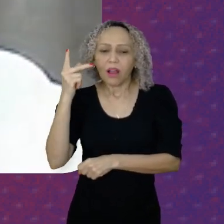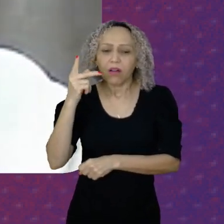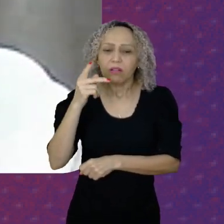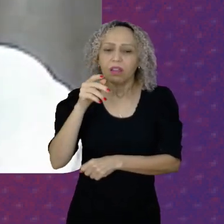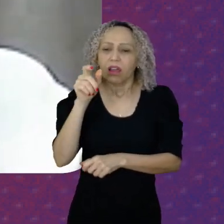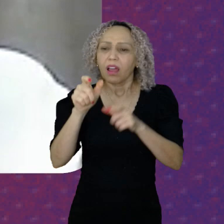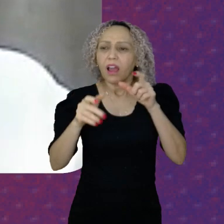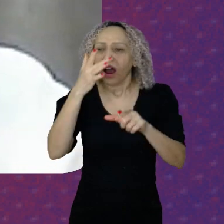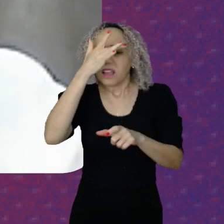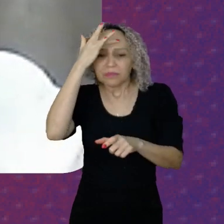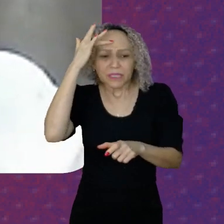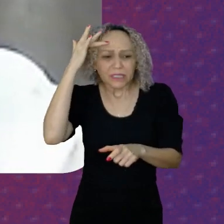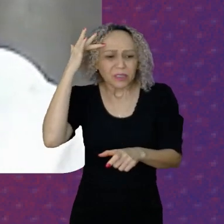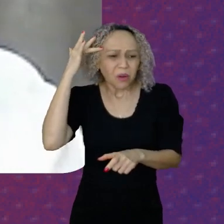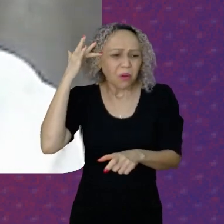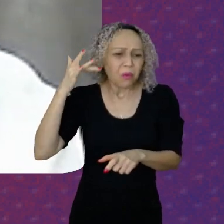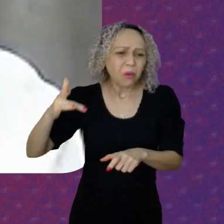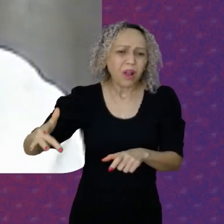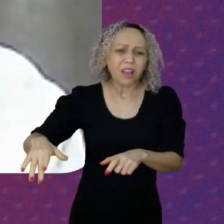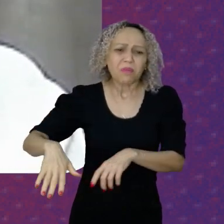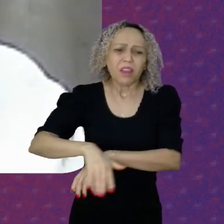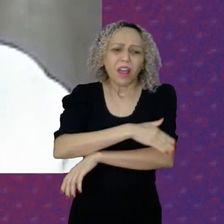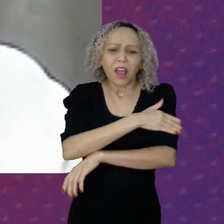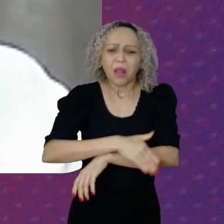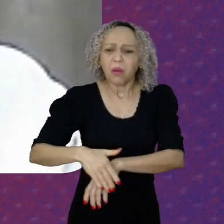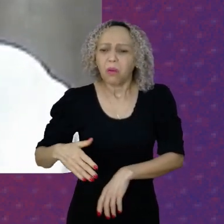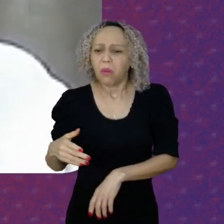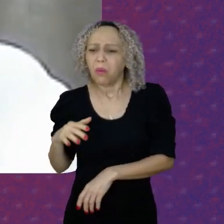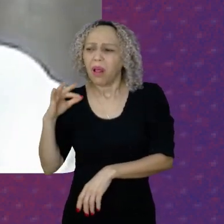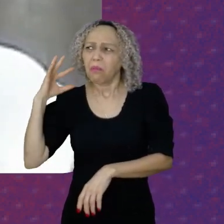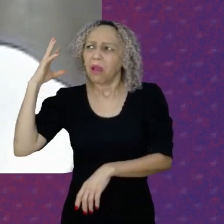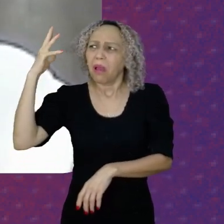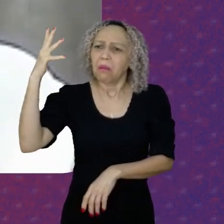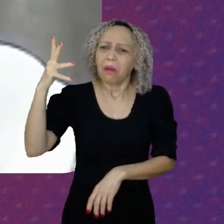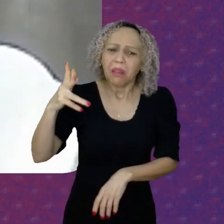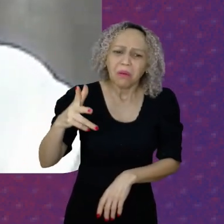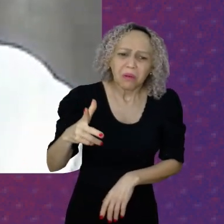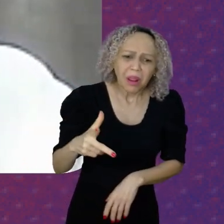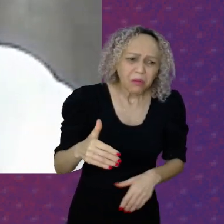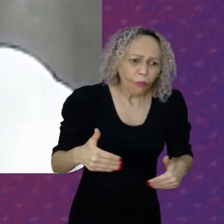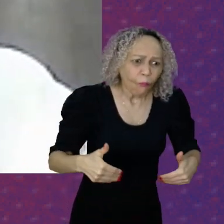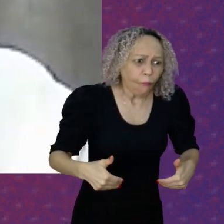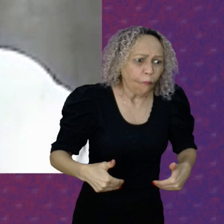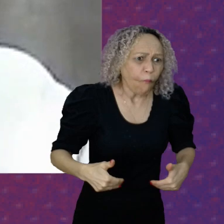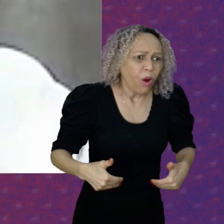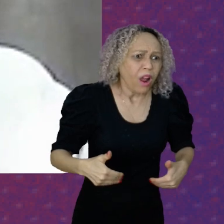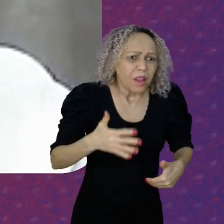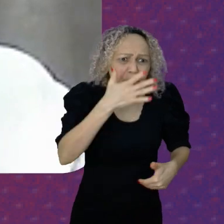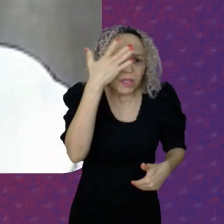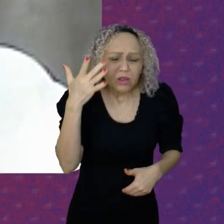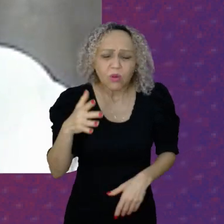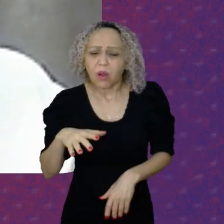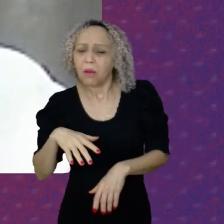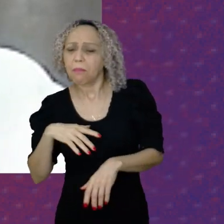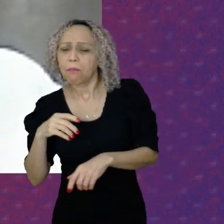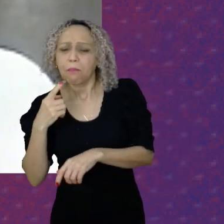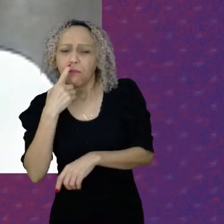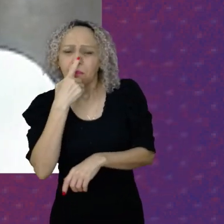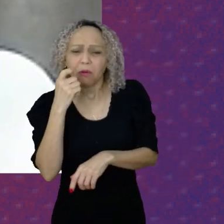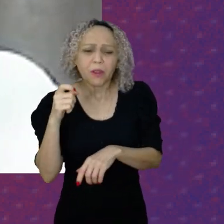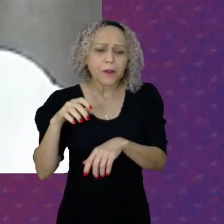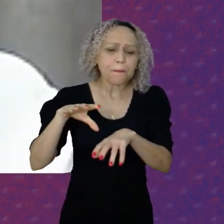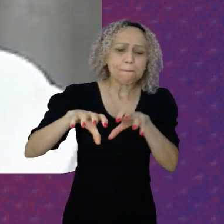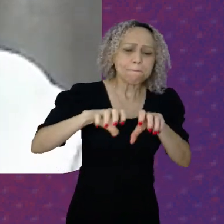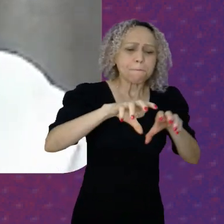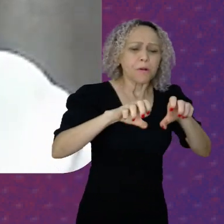procurando alimento no lixo. No lixo. É a fome voltando. A fome que tinha saído do mapa, né? O Brasil tinha saído do